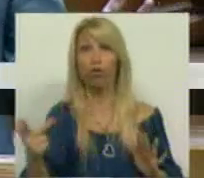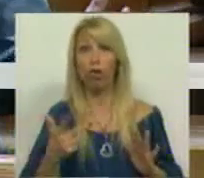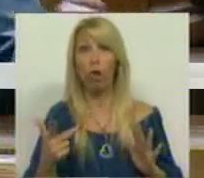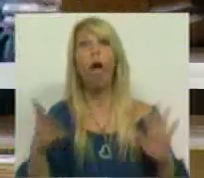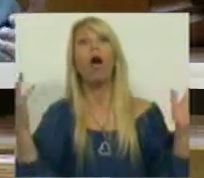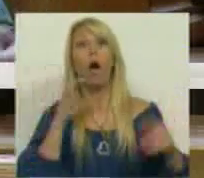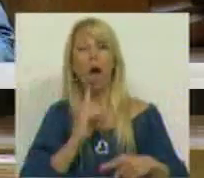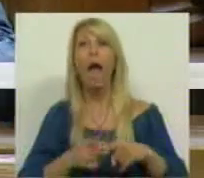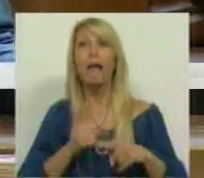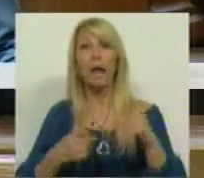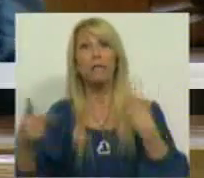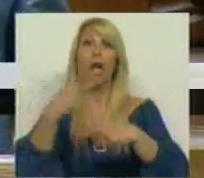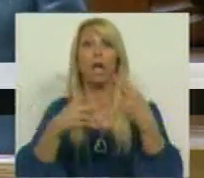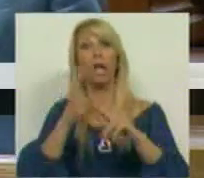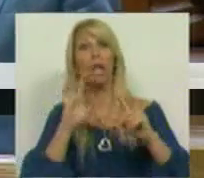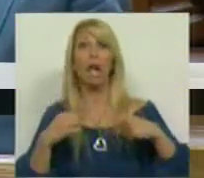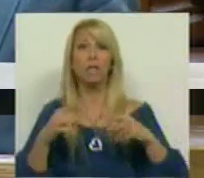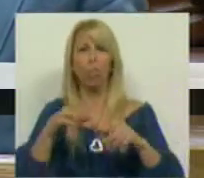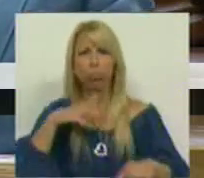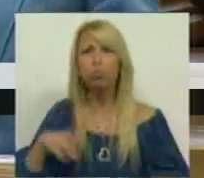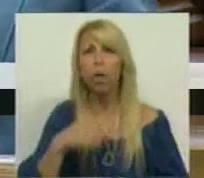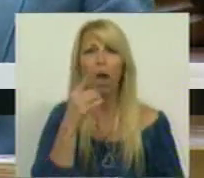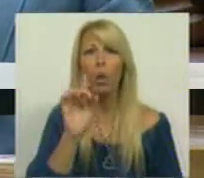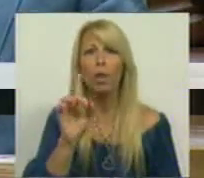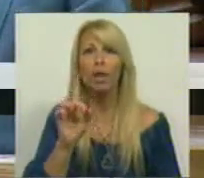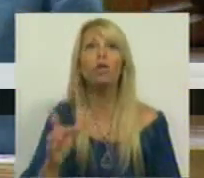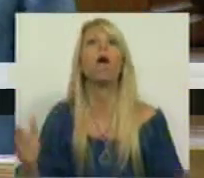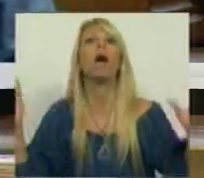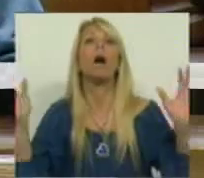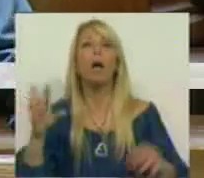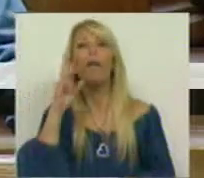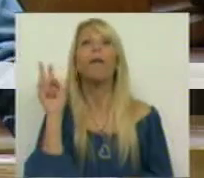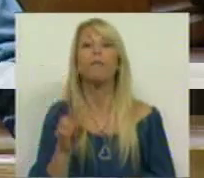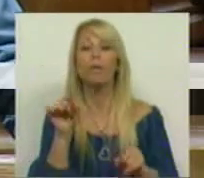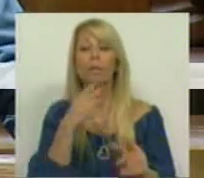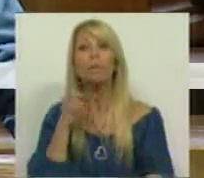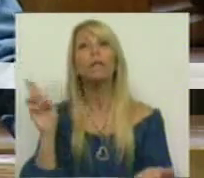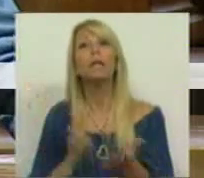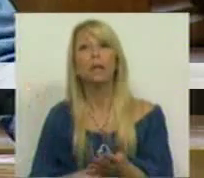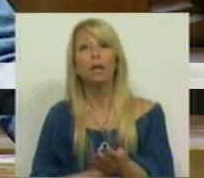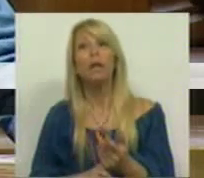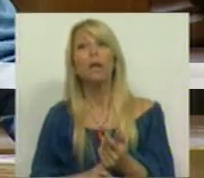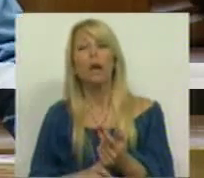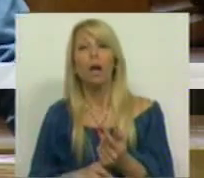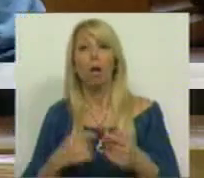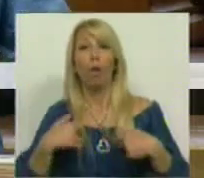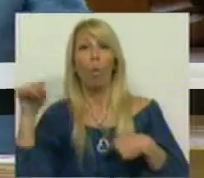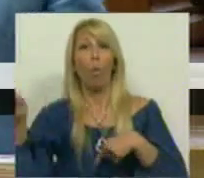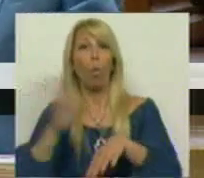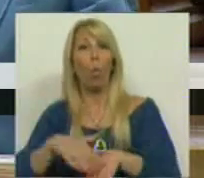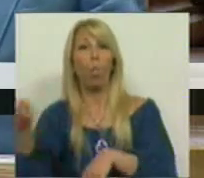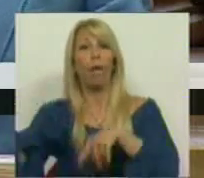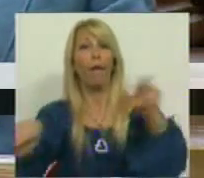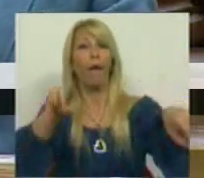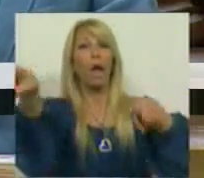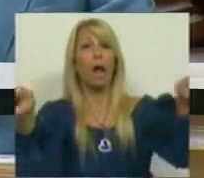tem críticas a si próprio e em Portugal não diz nada. Ora, vemos que nesta realidade do passa-culpas, quem nunca tem